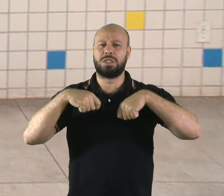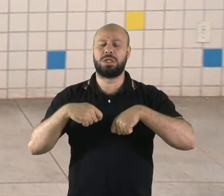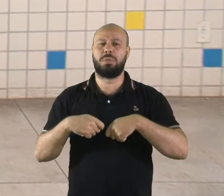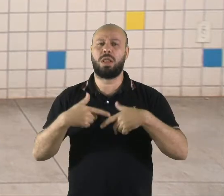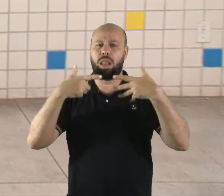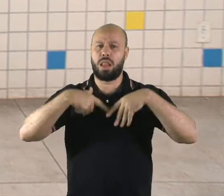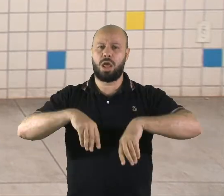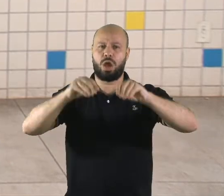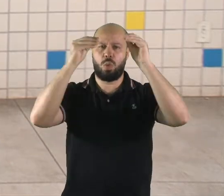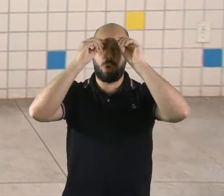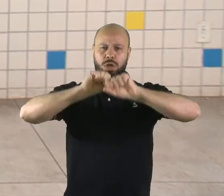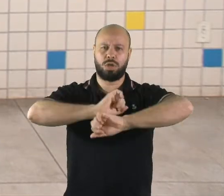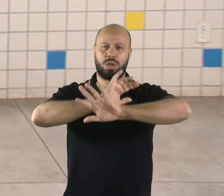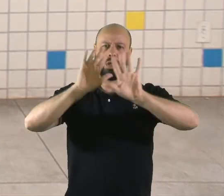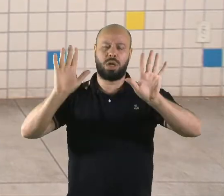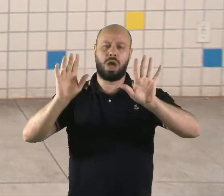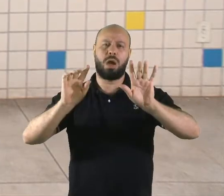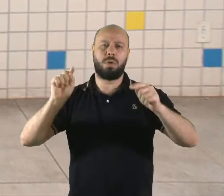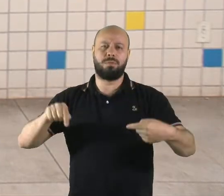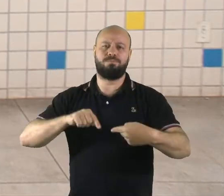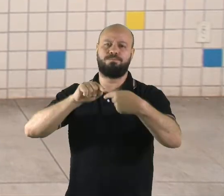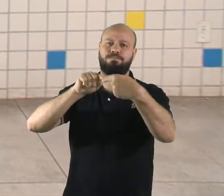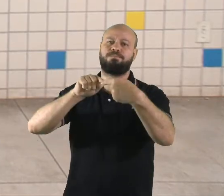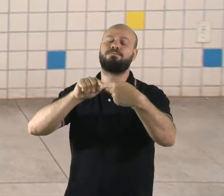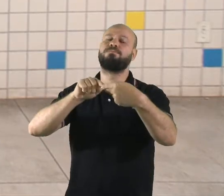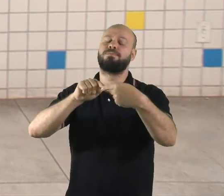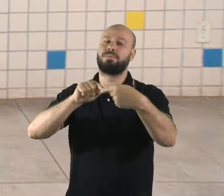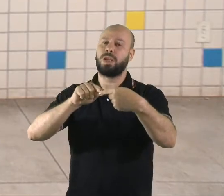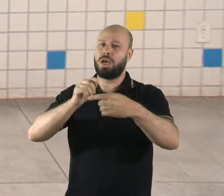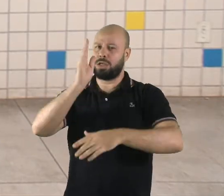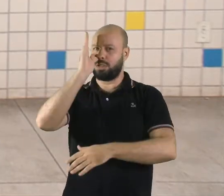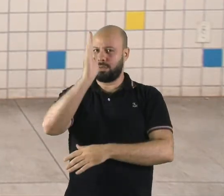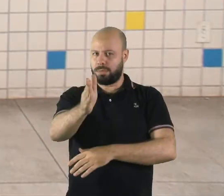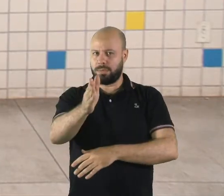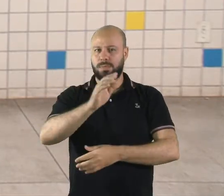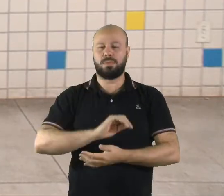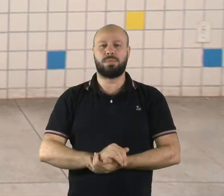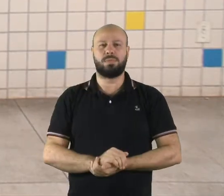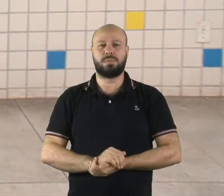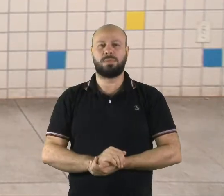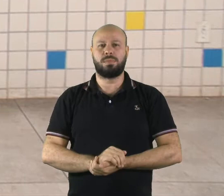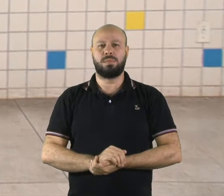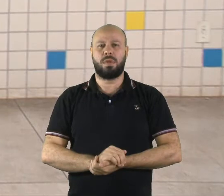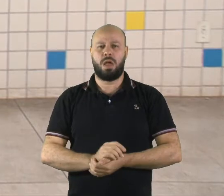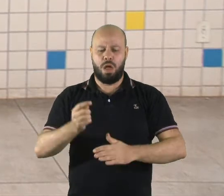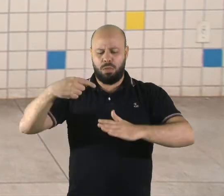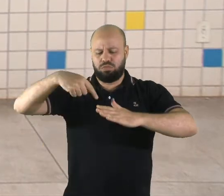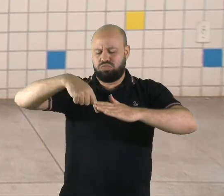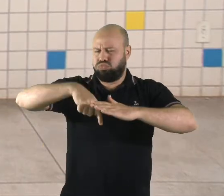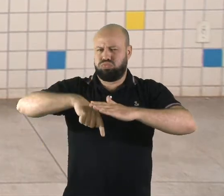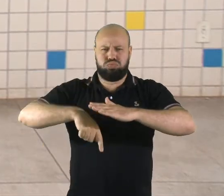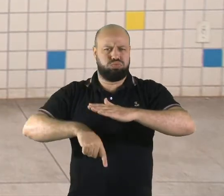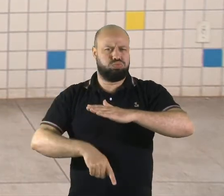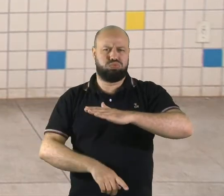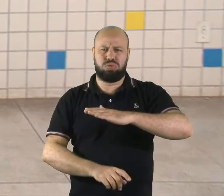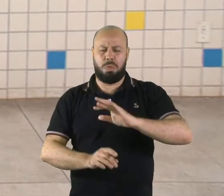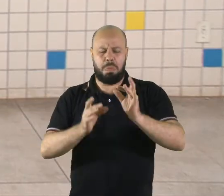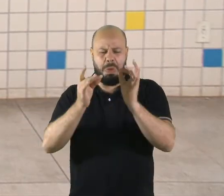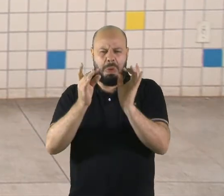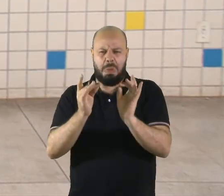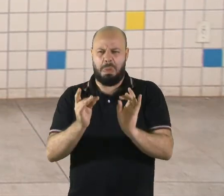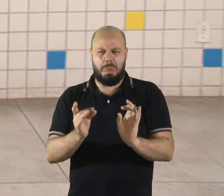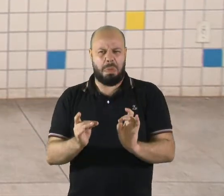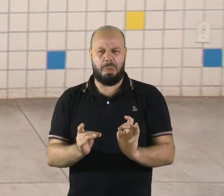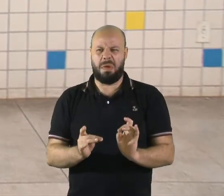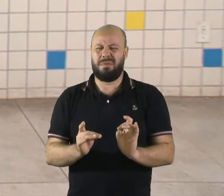linguagem clara, objetiva e direta. Não aprofunda tanto em detalhes que às vezes